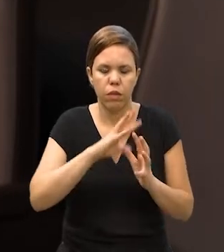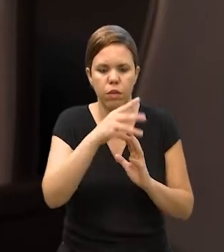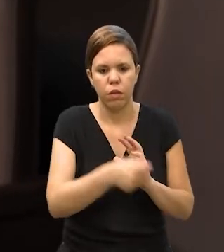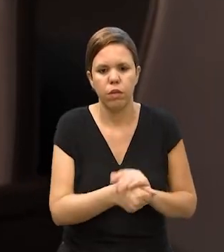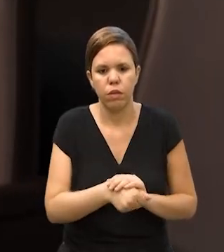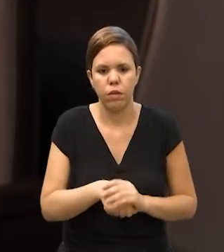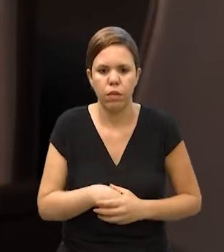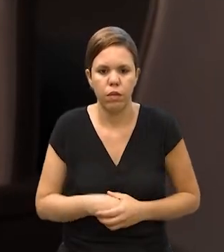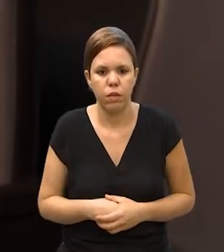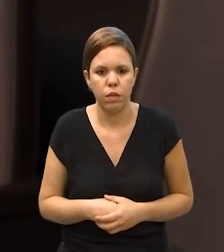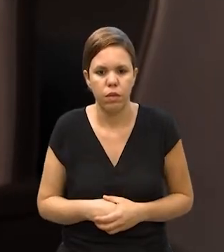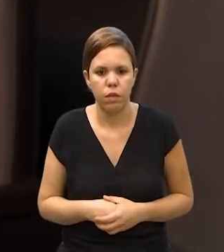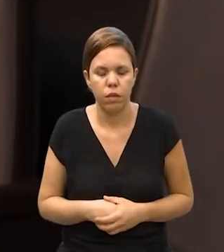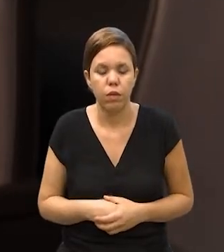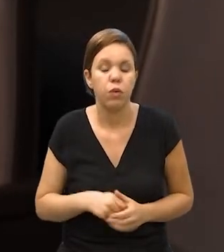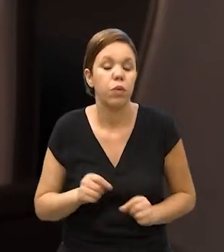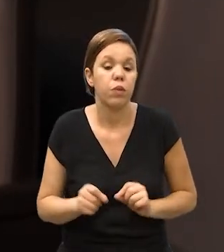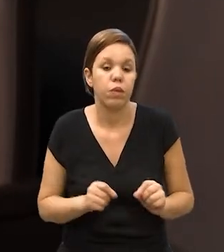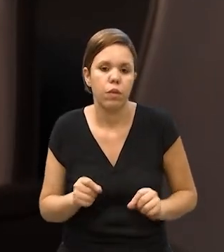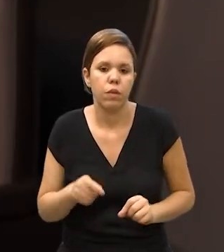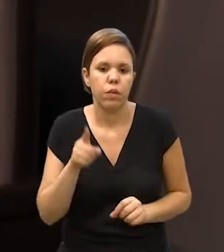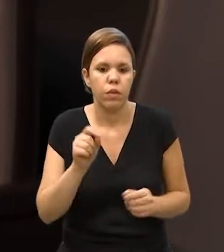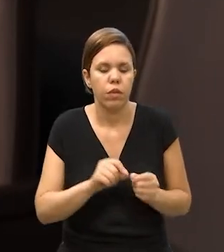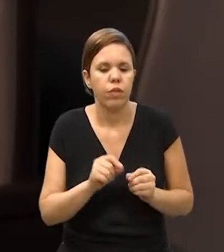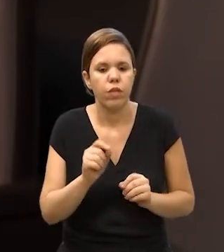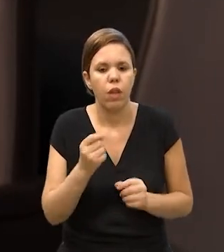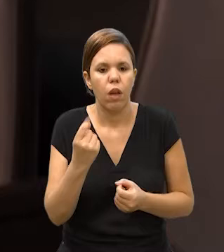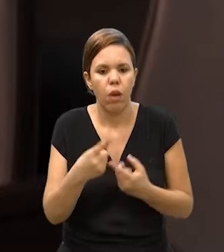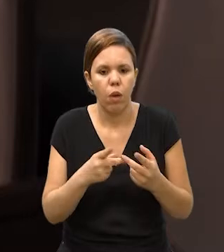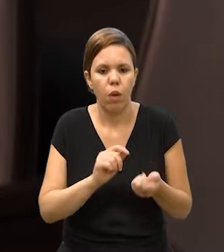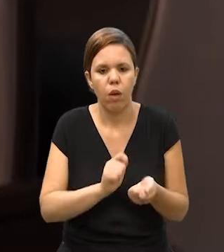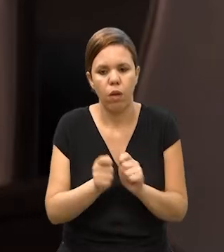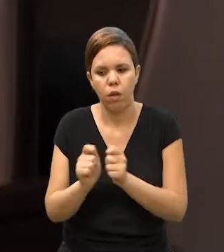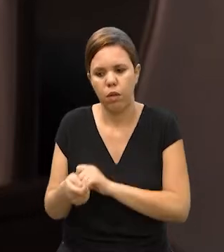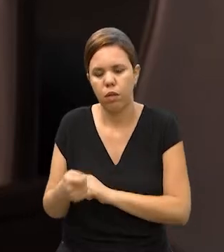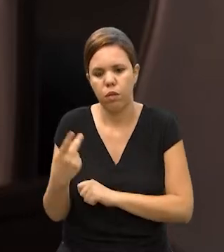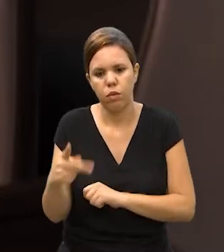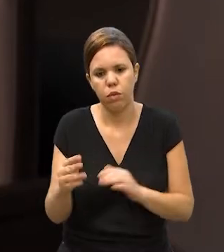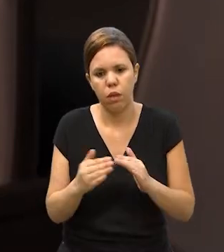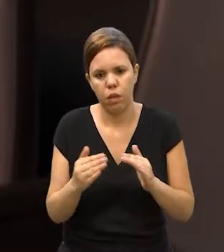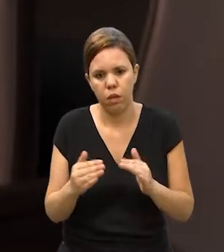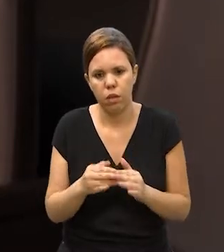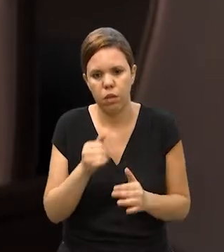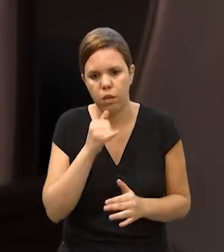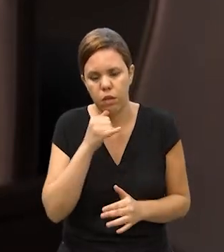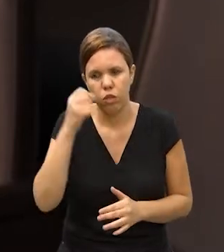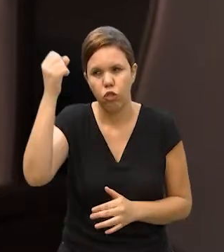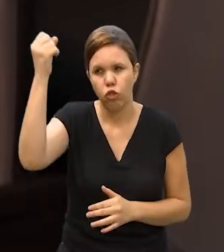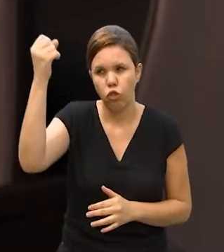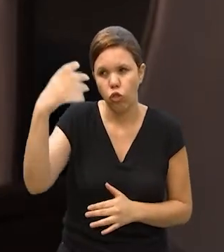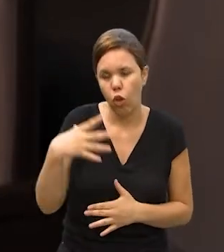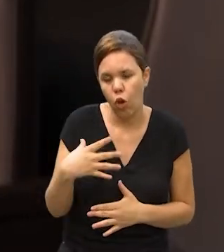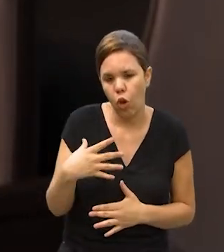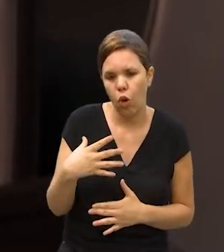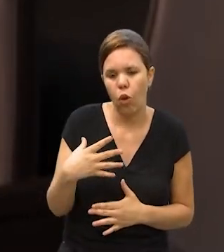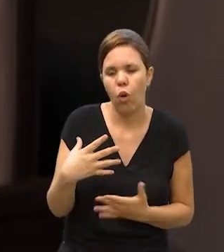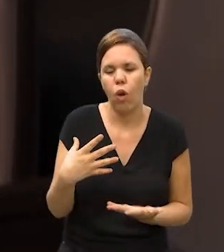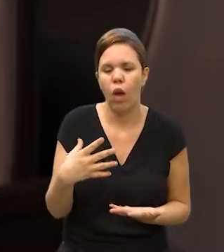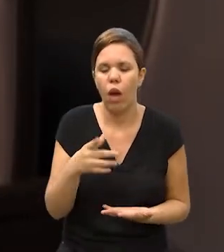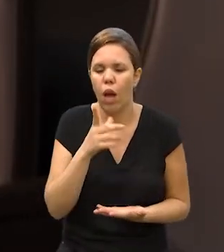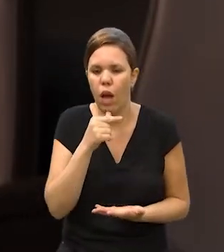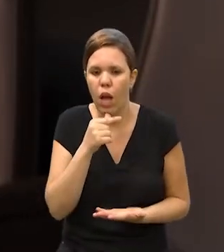ambiente. O que é? Você faz alguns tipos de adaptações na sua residência, como por exemplo energia solar, captação de água de